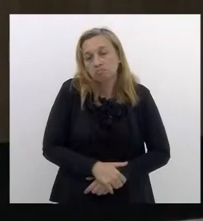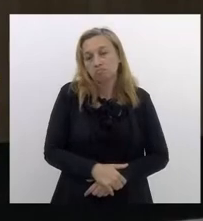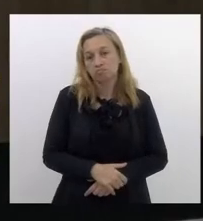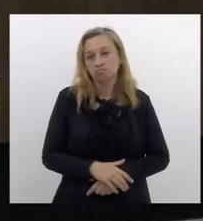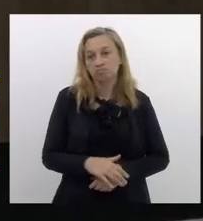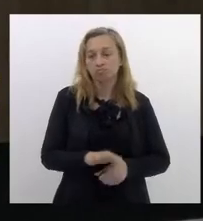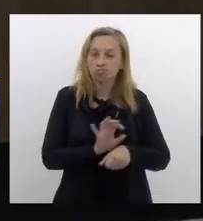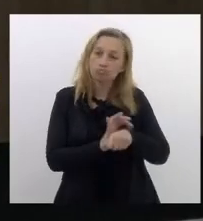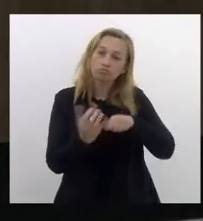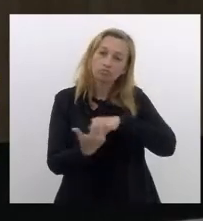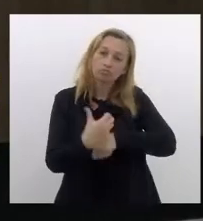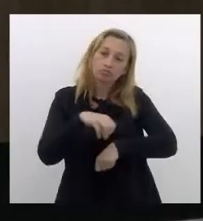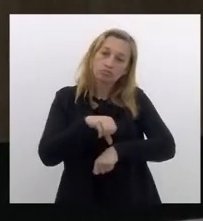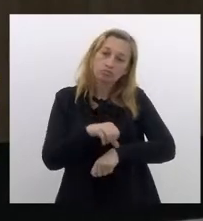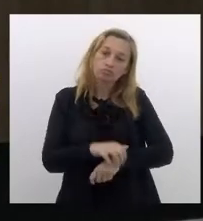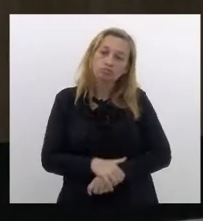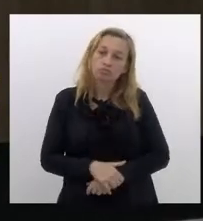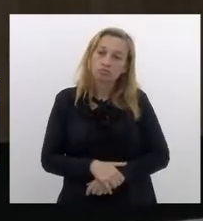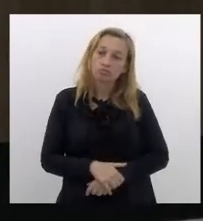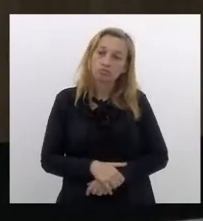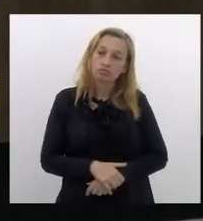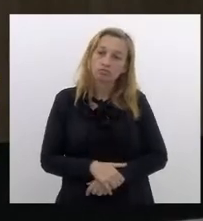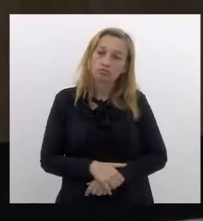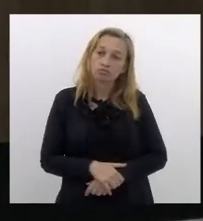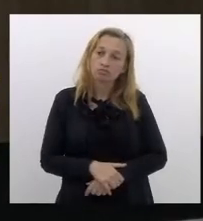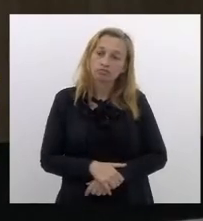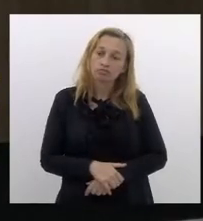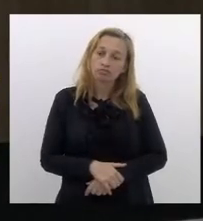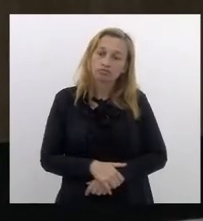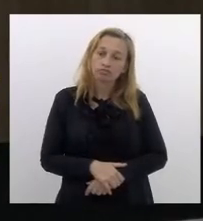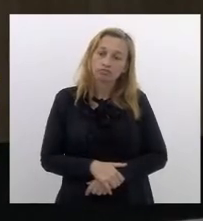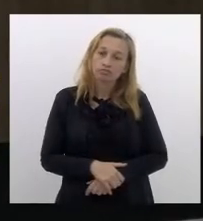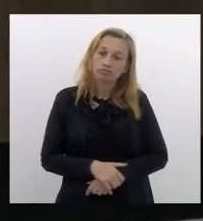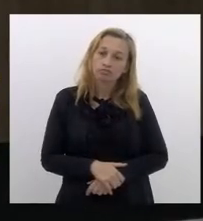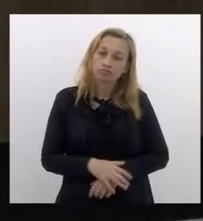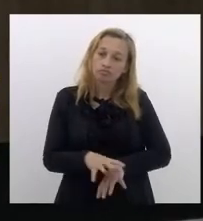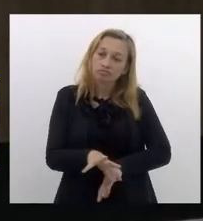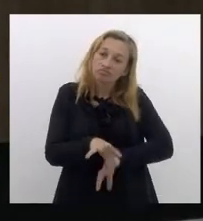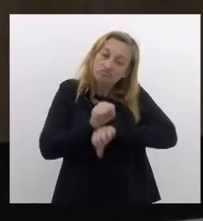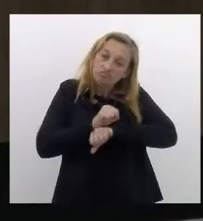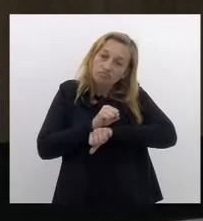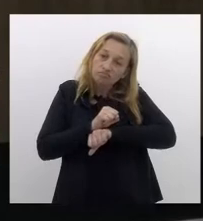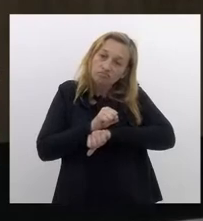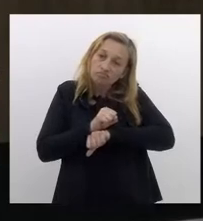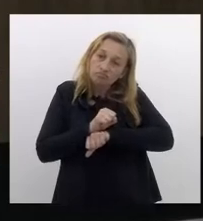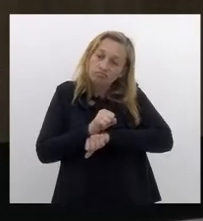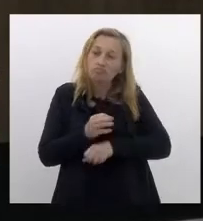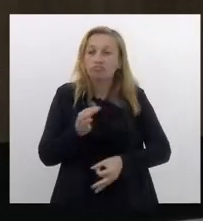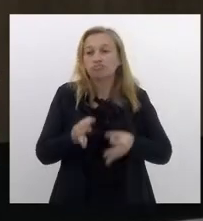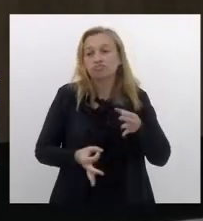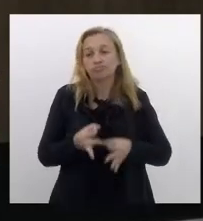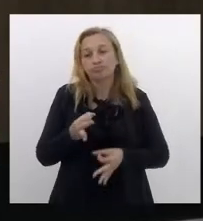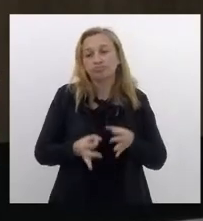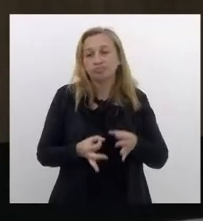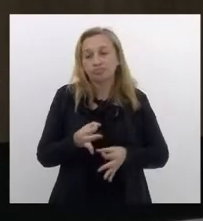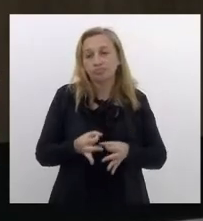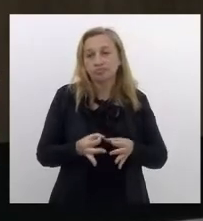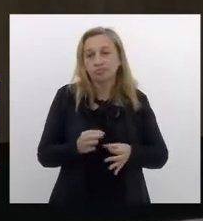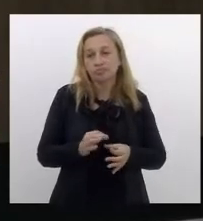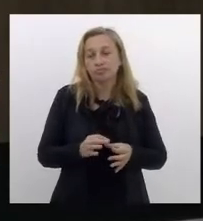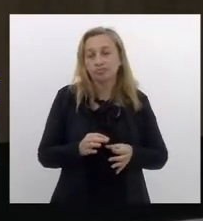Covid, enfim, desabou sobre ele. E o Tribunal Regional Eleitoral, Justiça